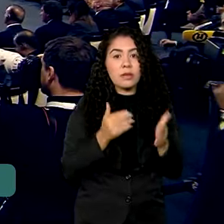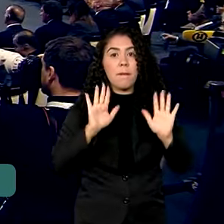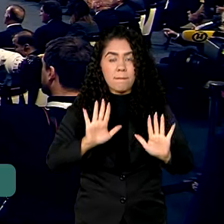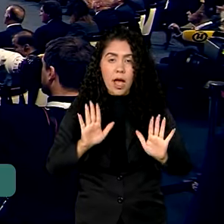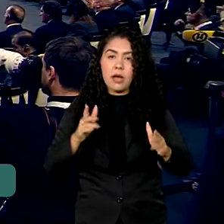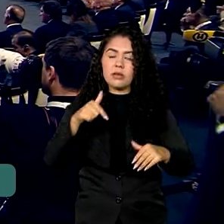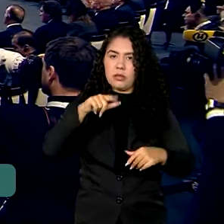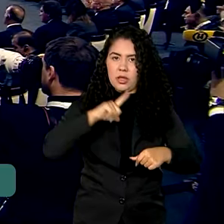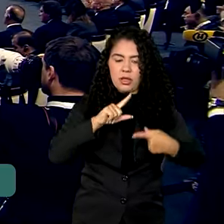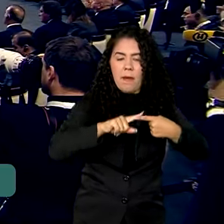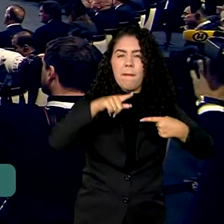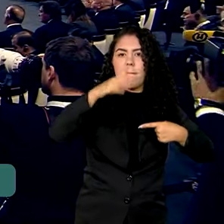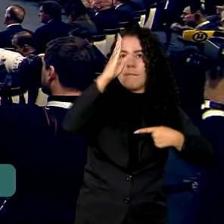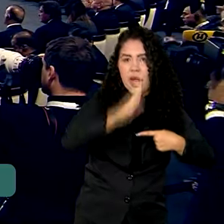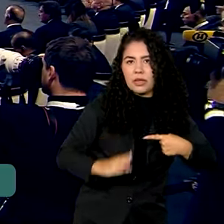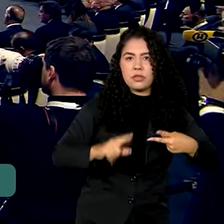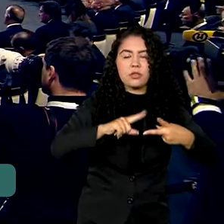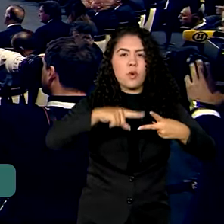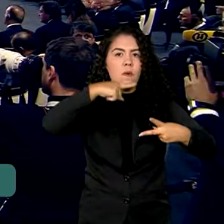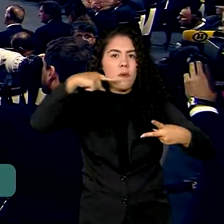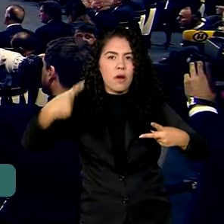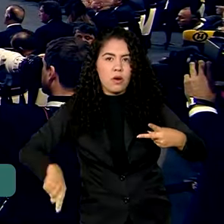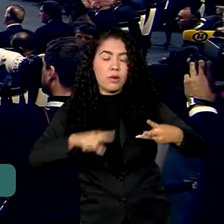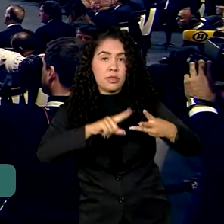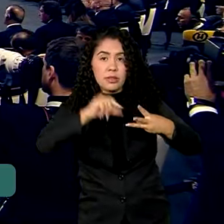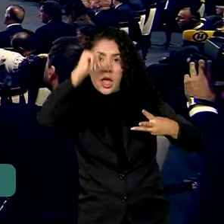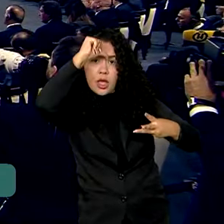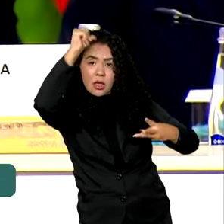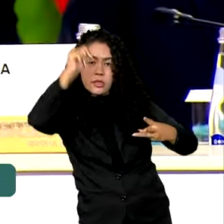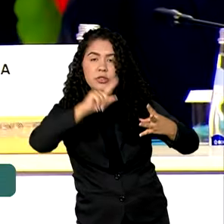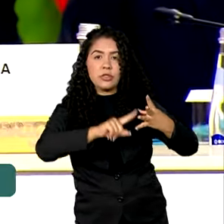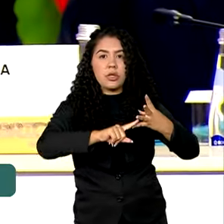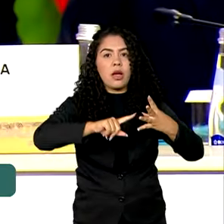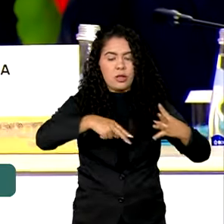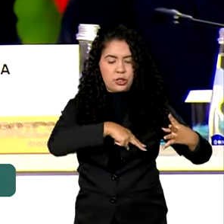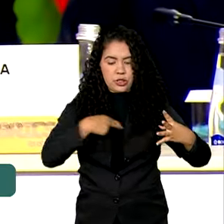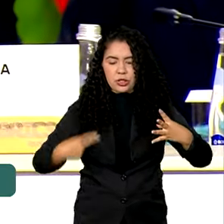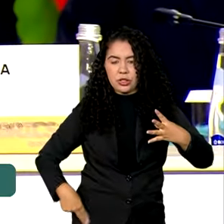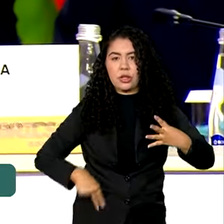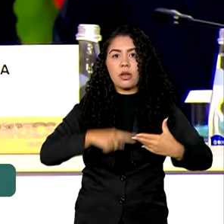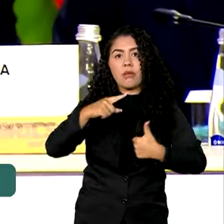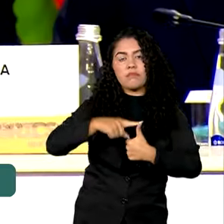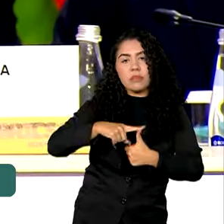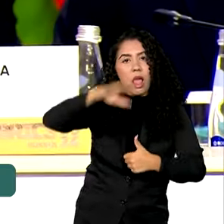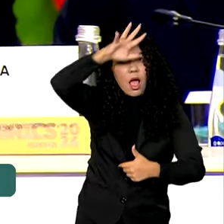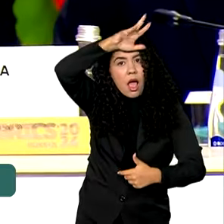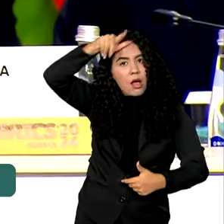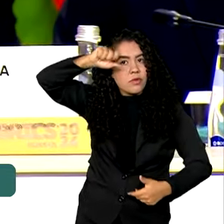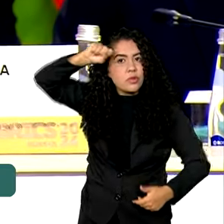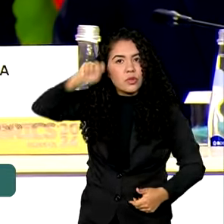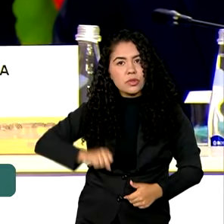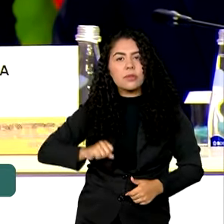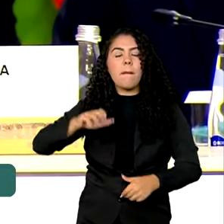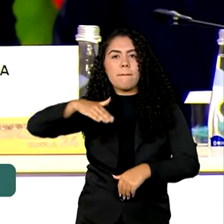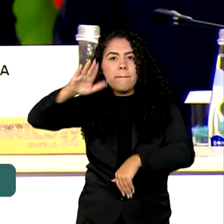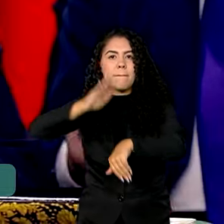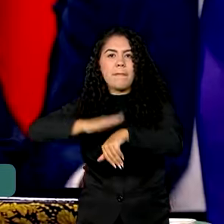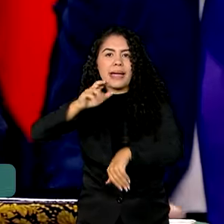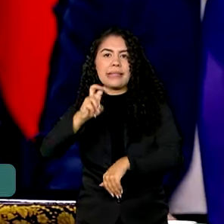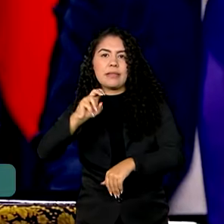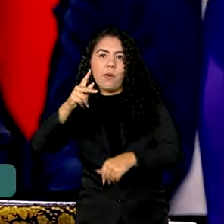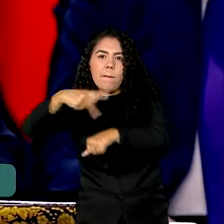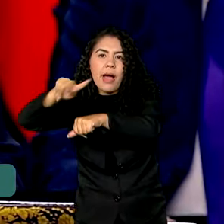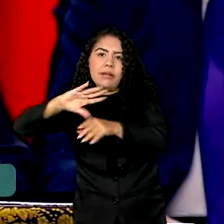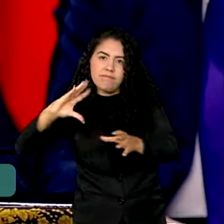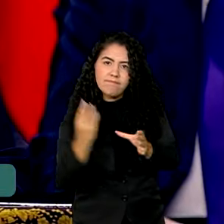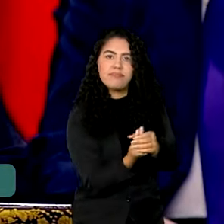de Brasil, Rússia, Índia, China e África do Sul, outros 5 países fazem parte do bloco.